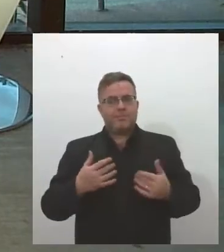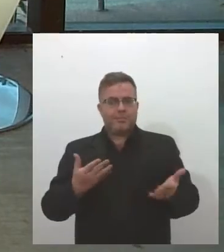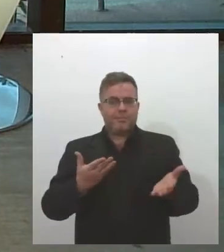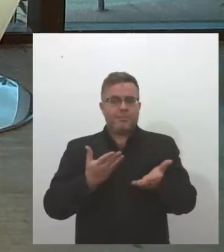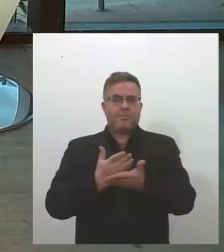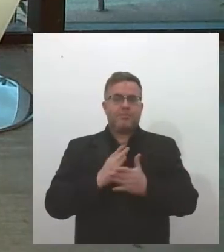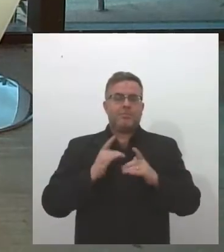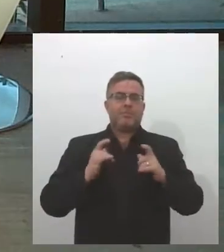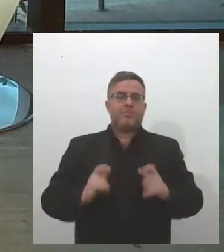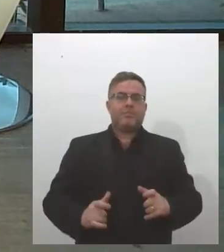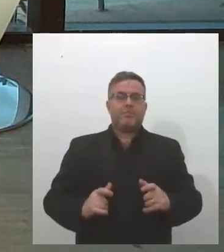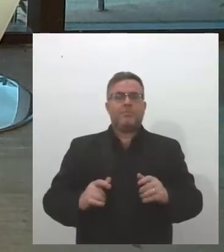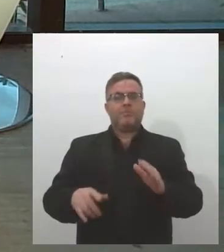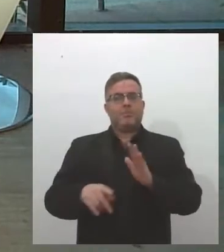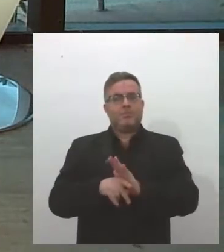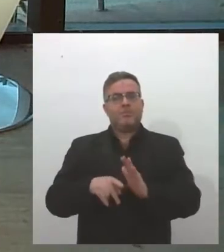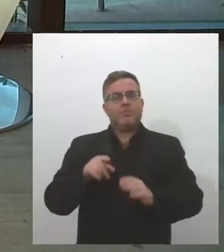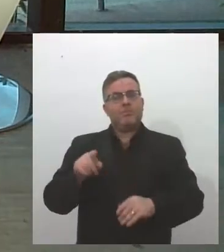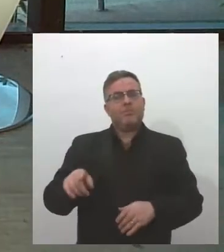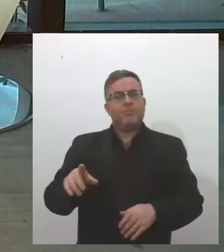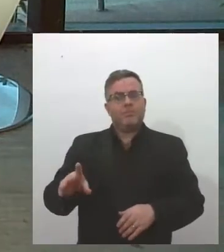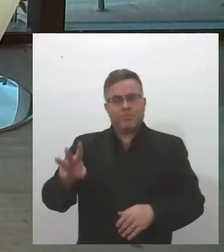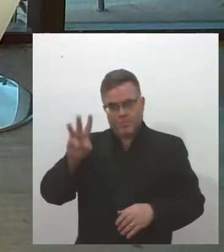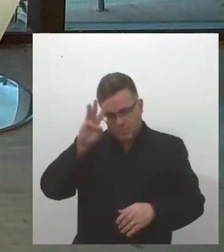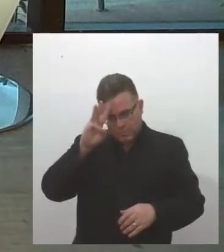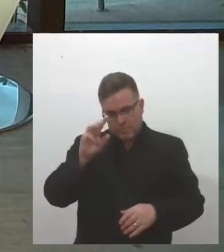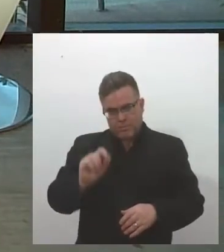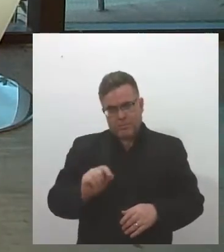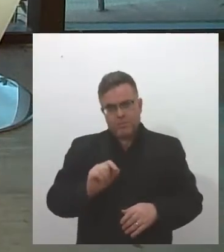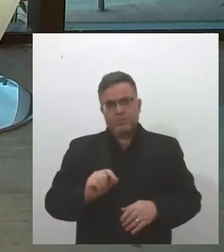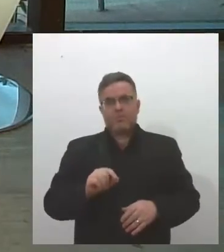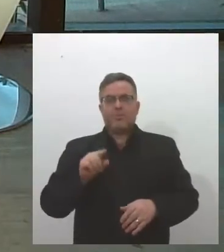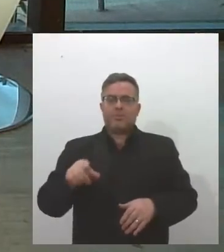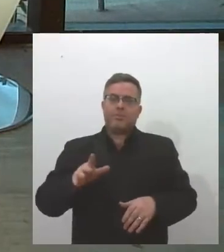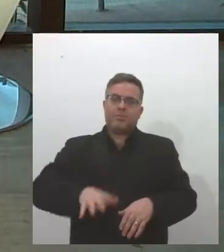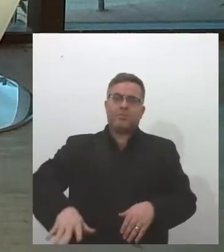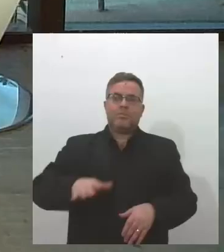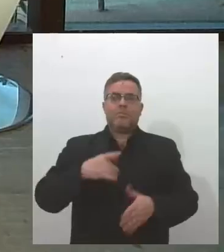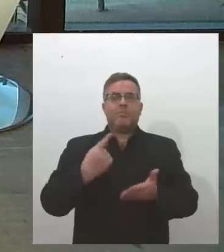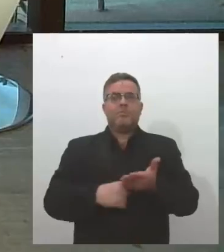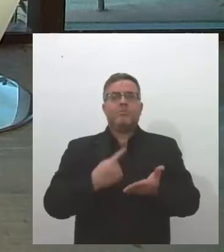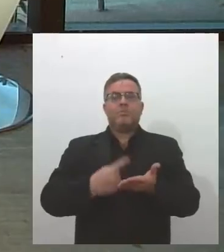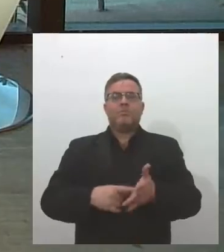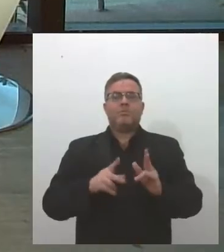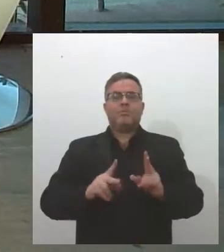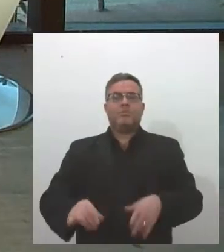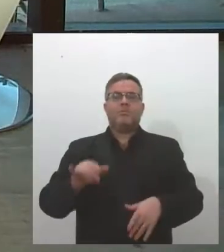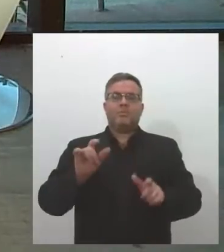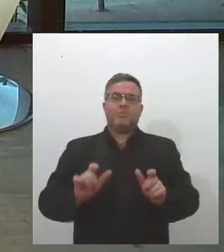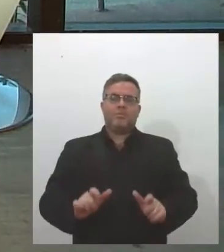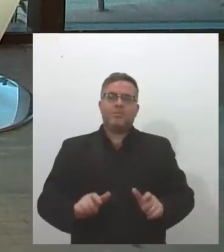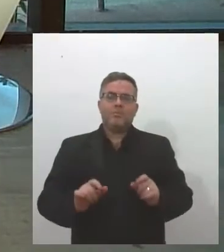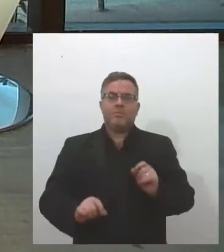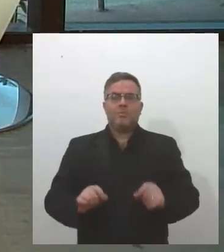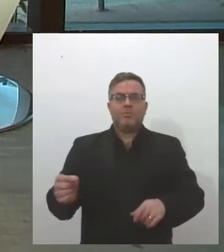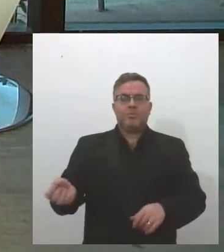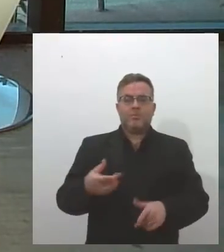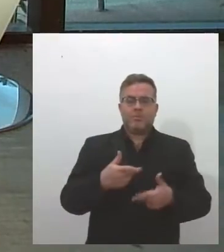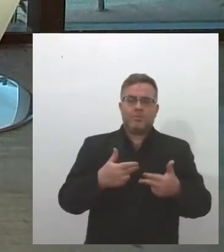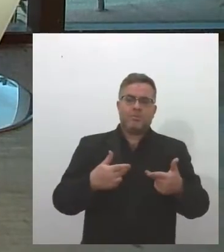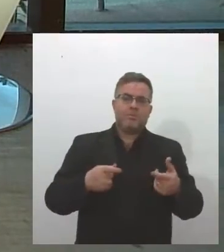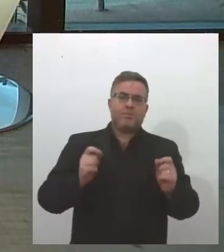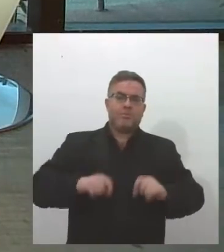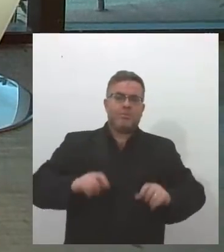pelo colegiado nesta terça-feira. A data da reunião será agendada. Braga ressaltou que novas projeções divulgadas